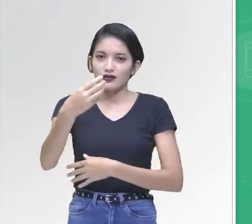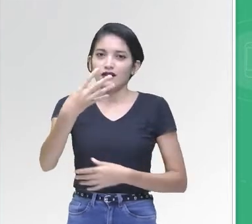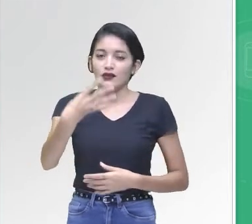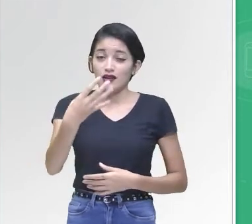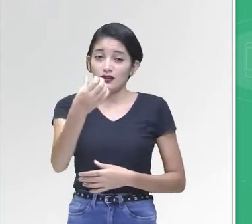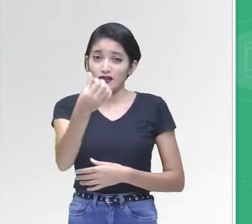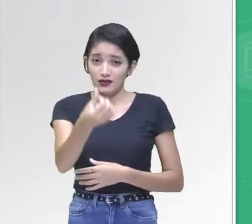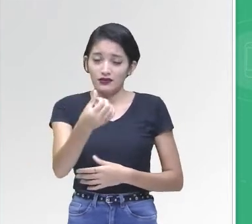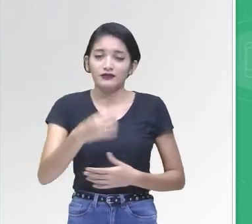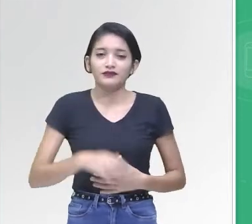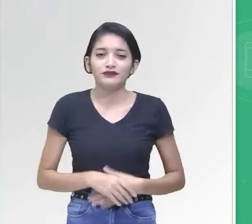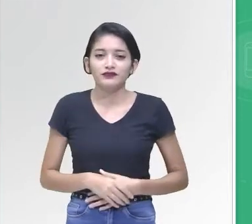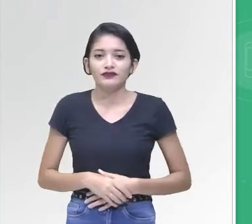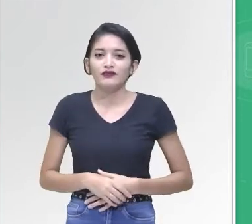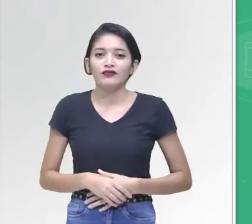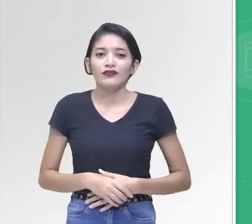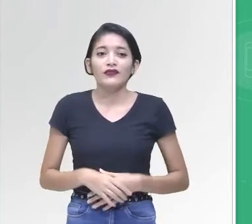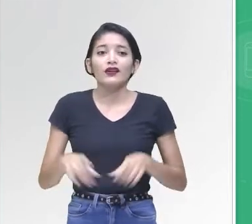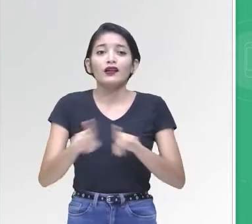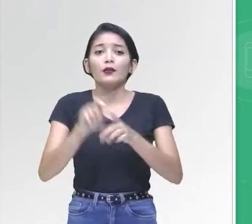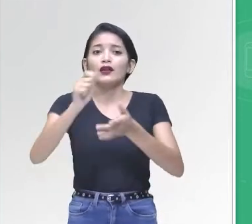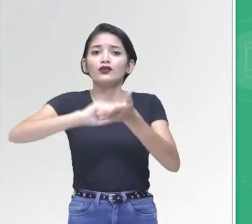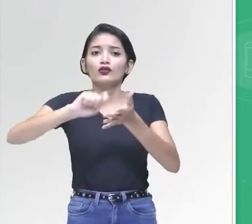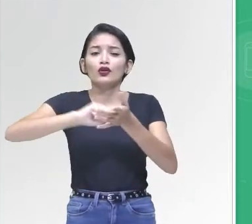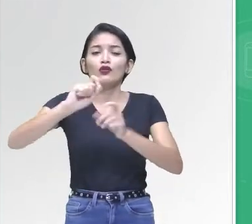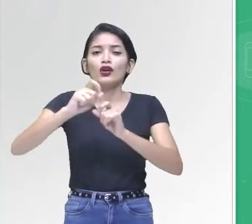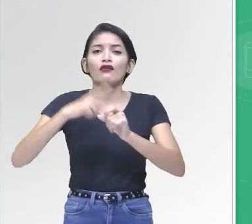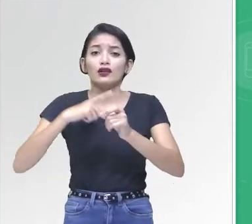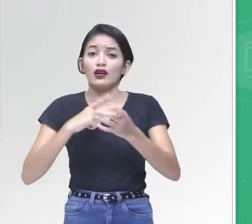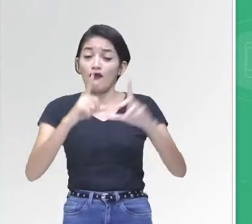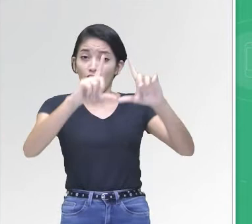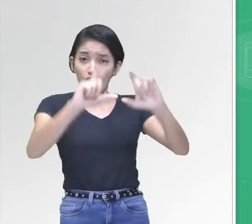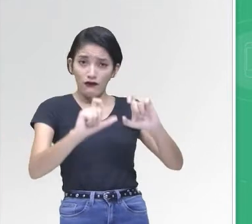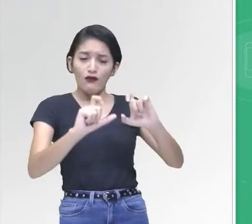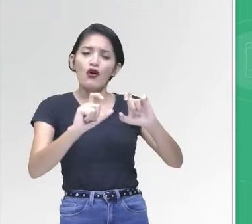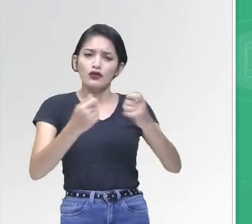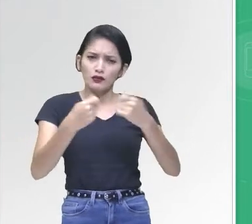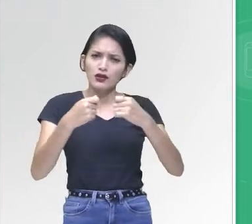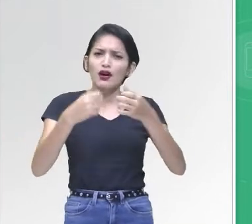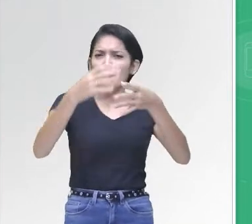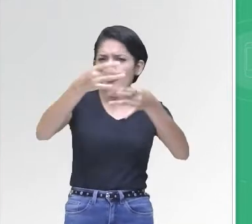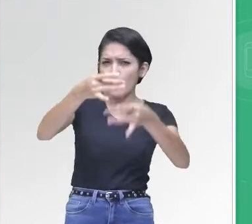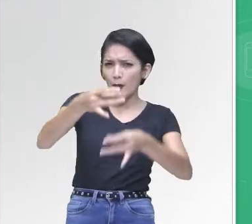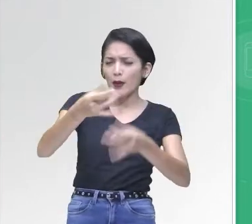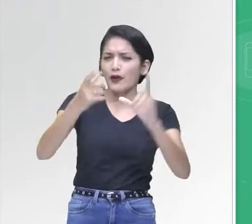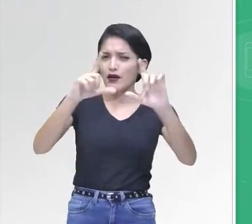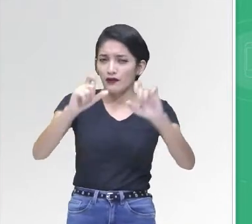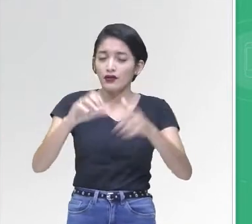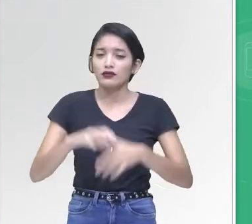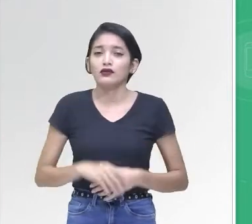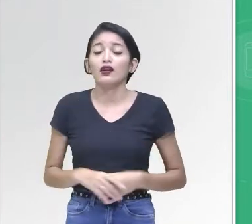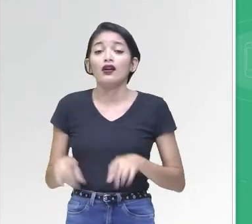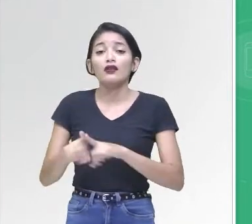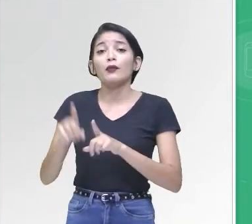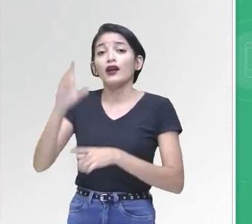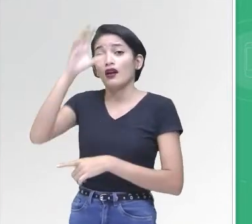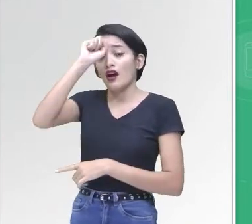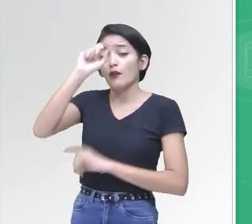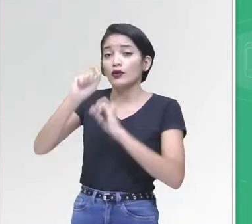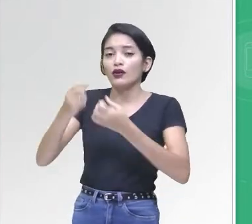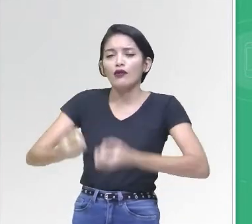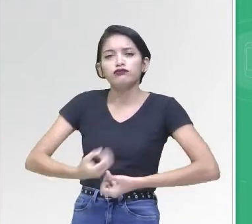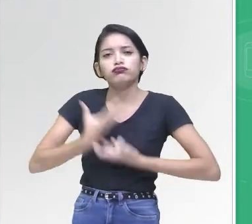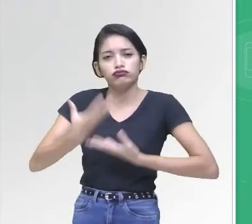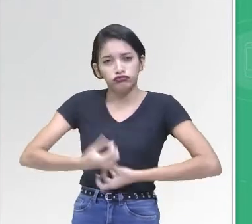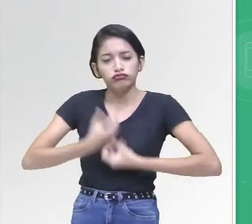texto para ler. Descrever a foto. Lá vai ter uma foto, eu vou ter que dar uma descrição e tudo mais. Aprender la poesia que está ali. Aí,